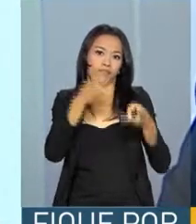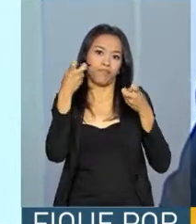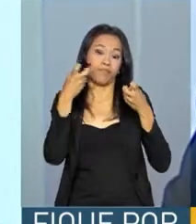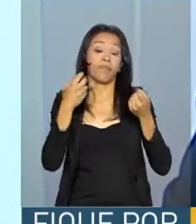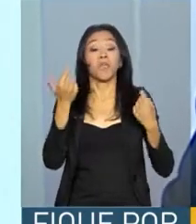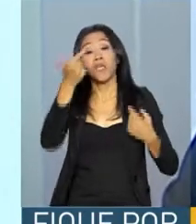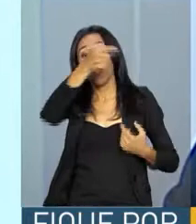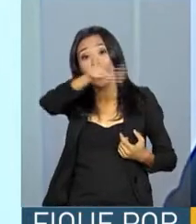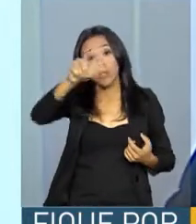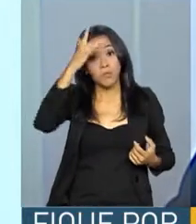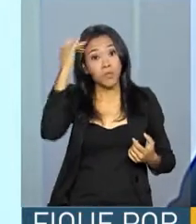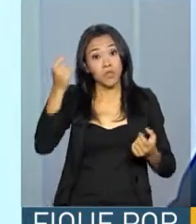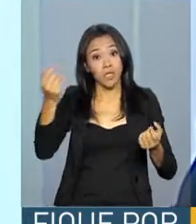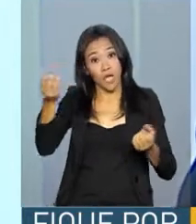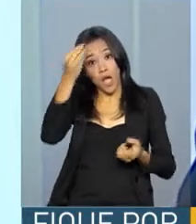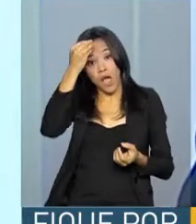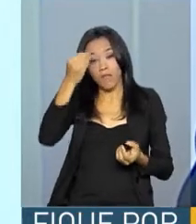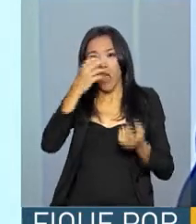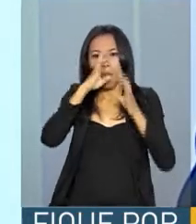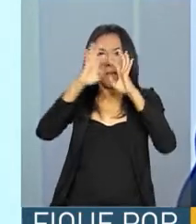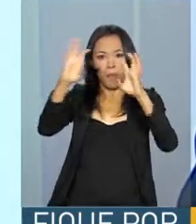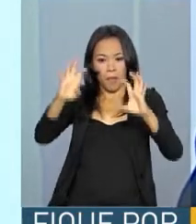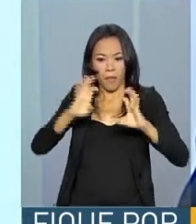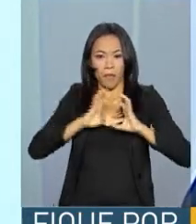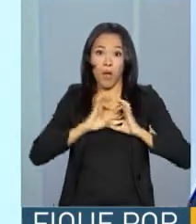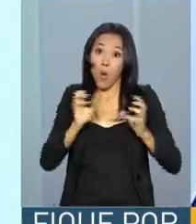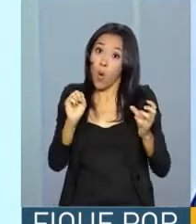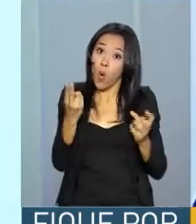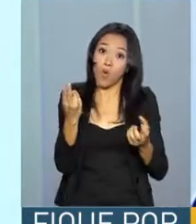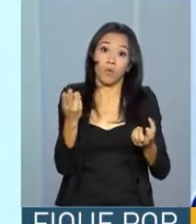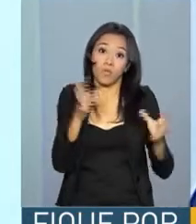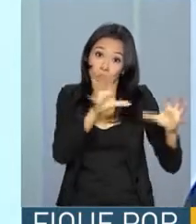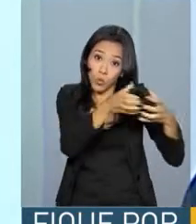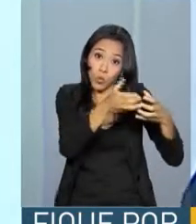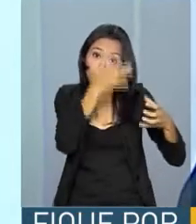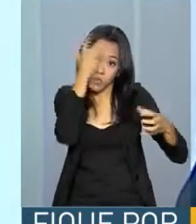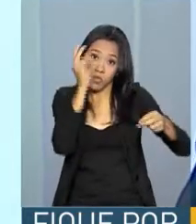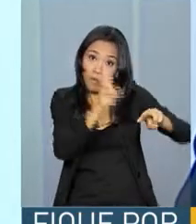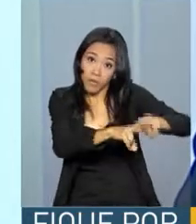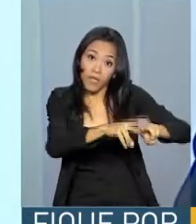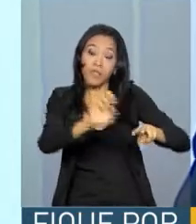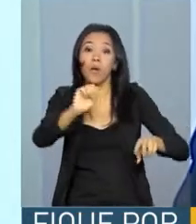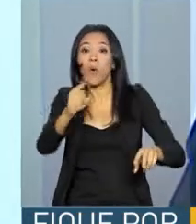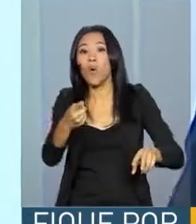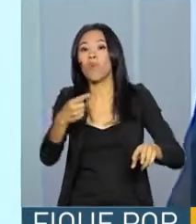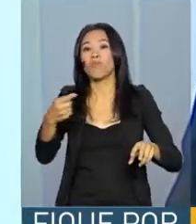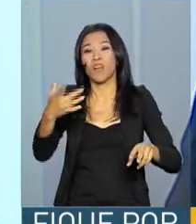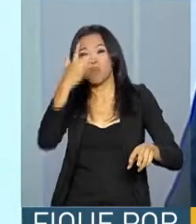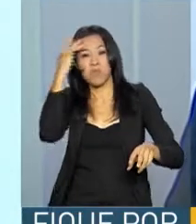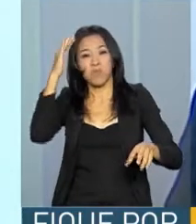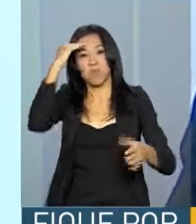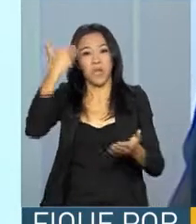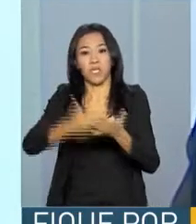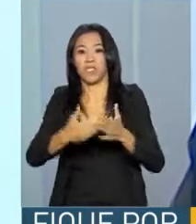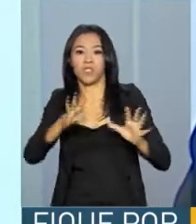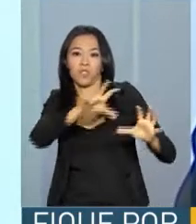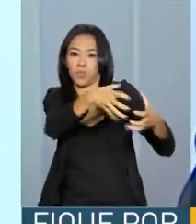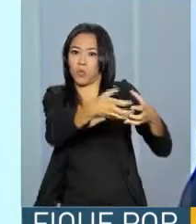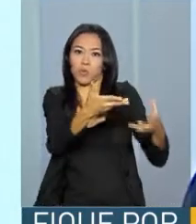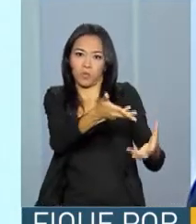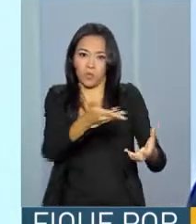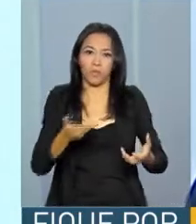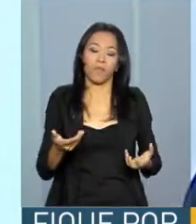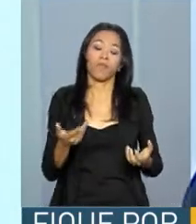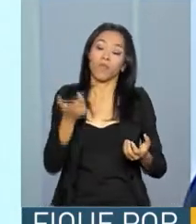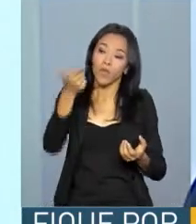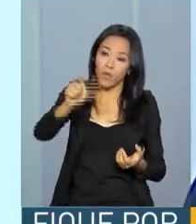acusaram ou estão presos ou estão desmoralizados. E esse desmascaramento, veja que é curioso para alicerçar a sua